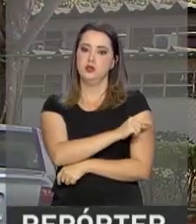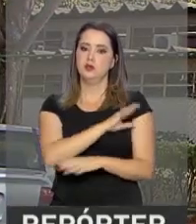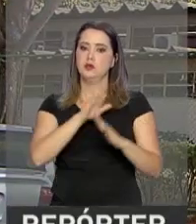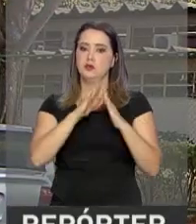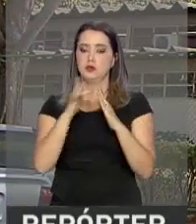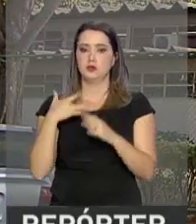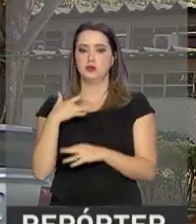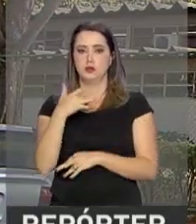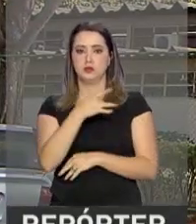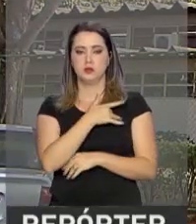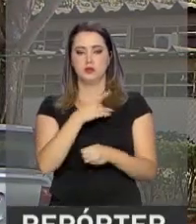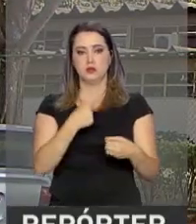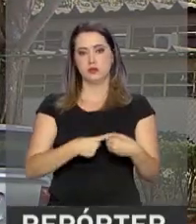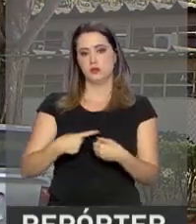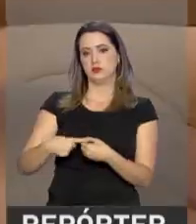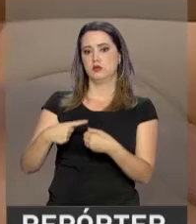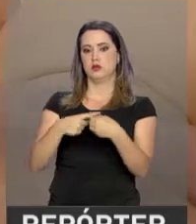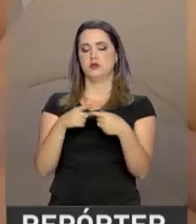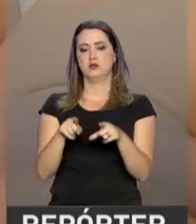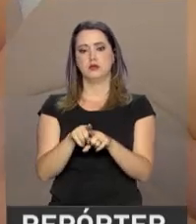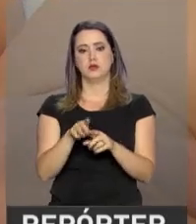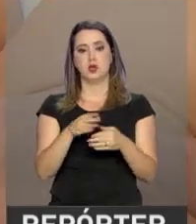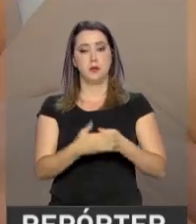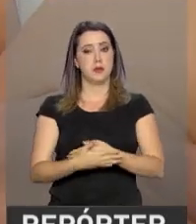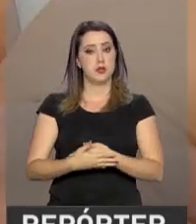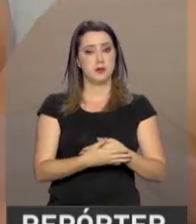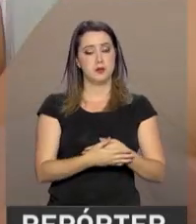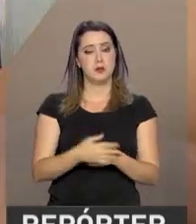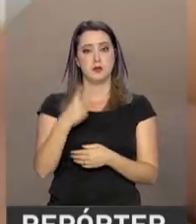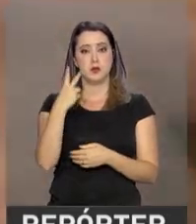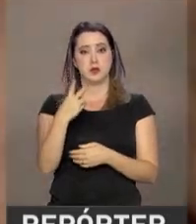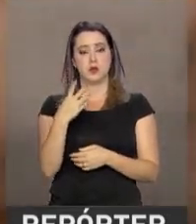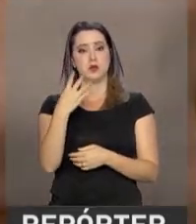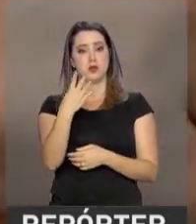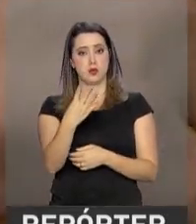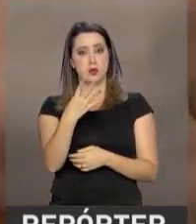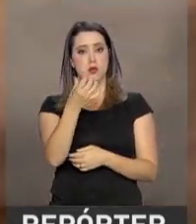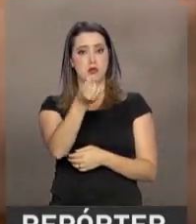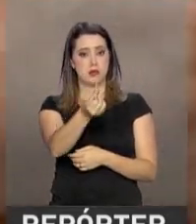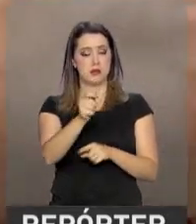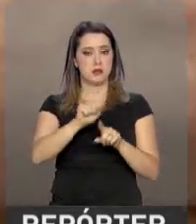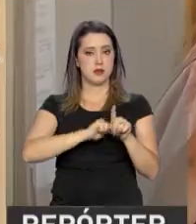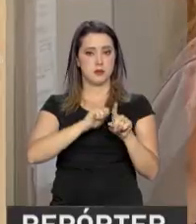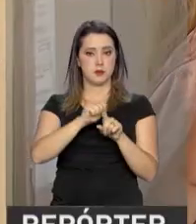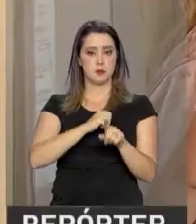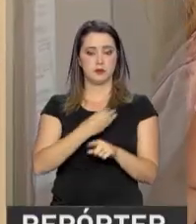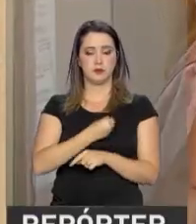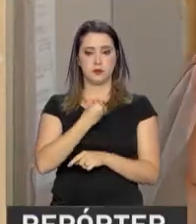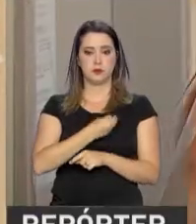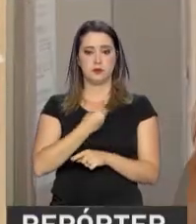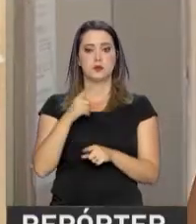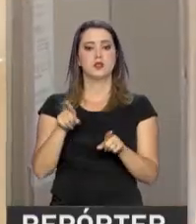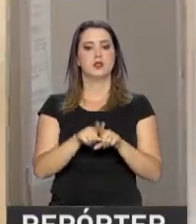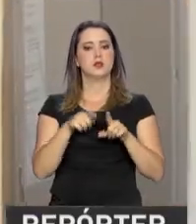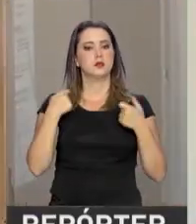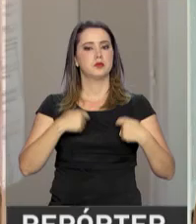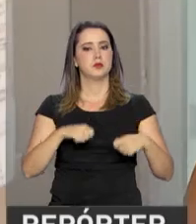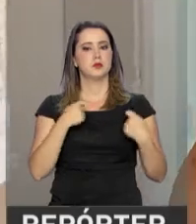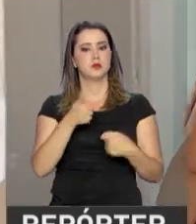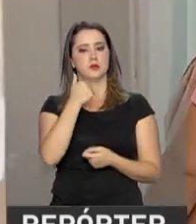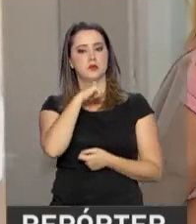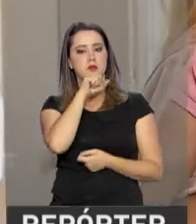nos postos da rede municipal de saúde para os bebês aos dois quatro e seis meses de vida também é necessário que os pais